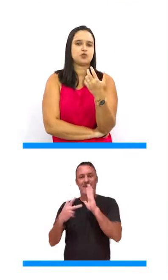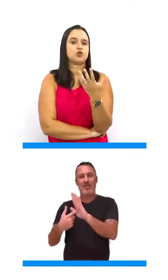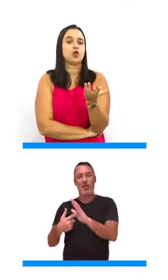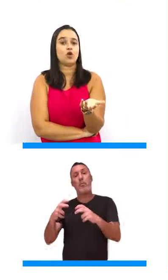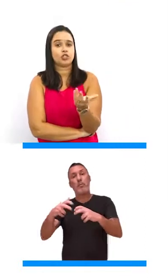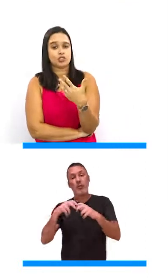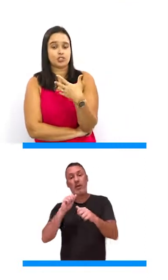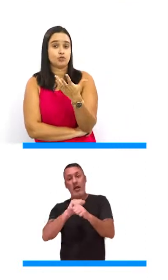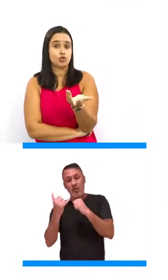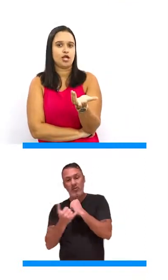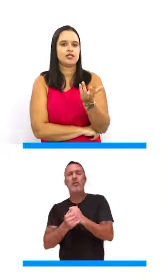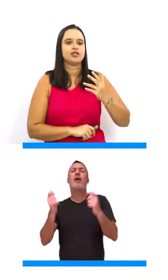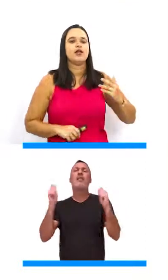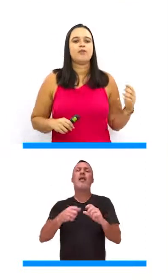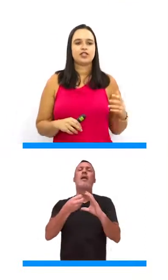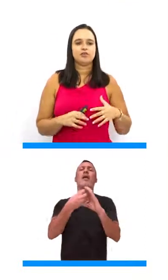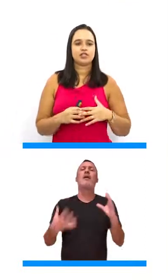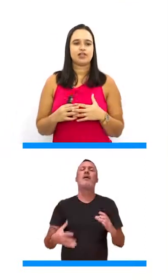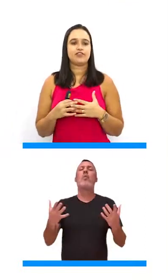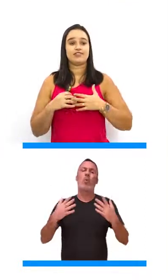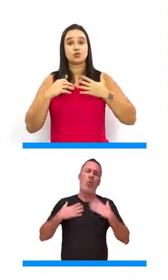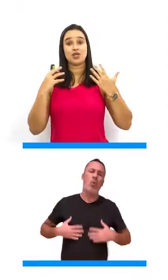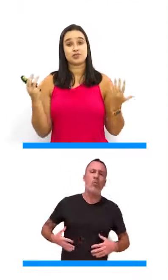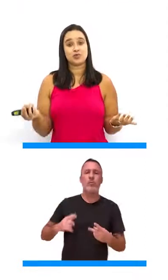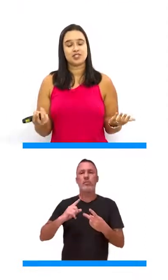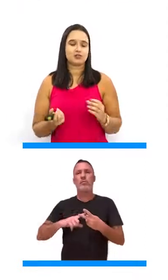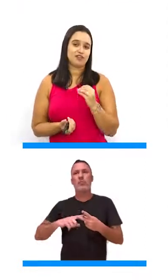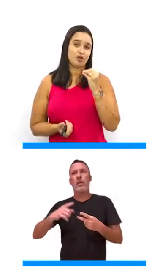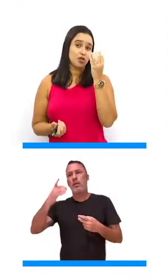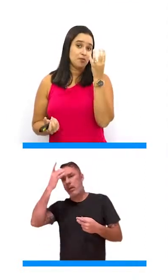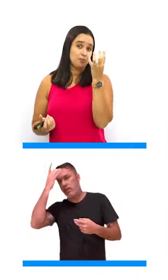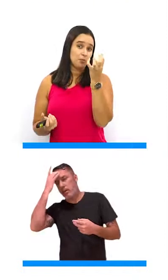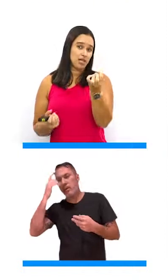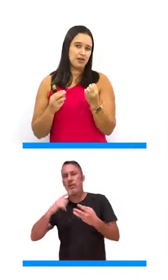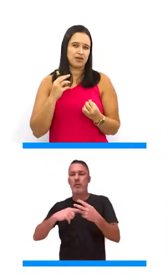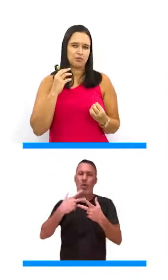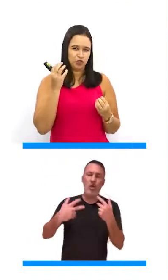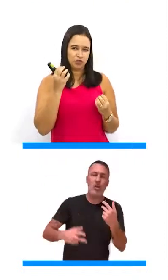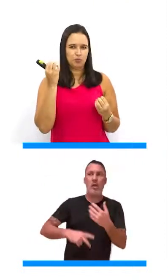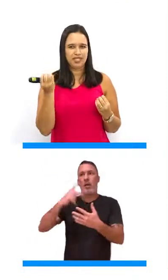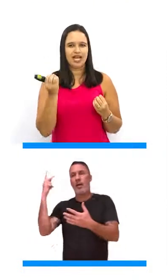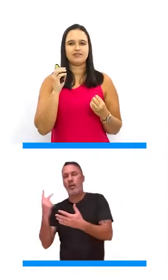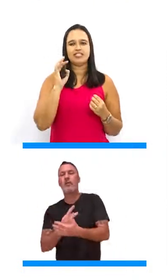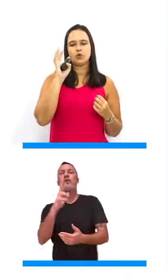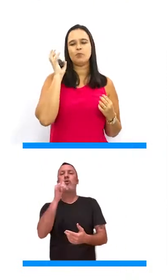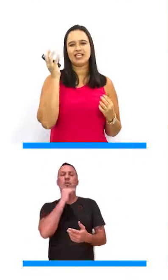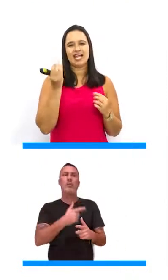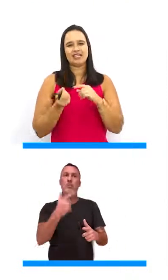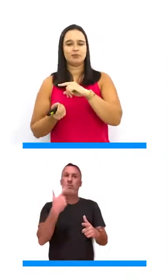físicas, psicológicas, emocionais, podemos descrever situações, então se eu falo problema muito complicado, né?